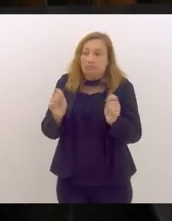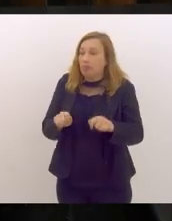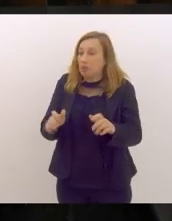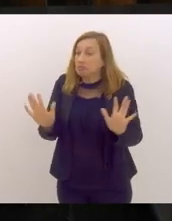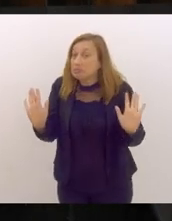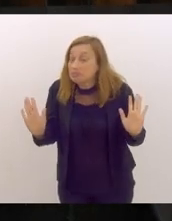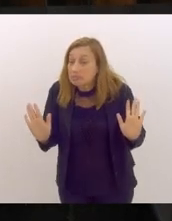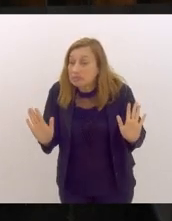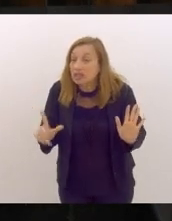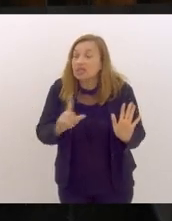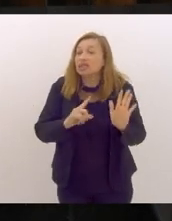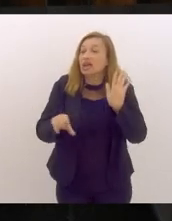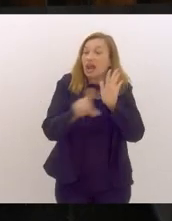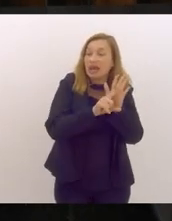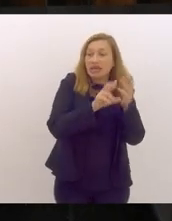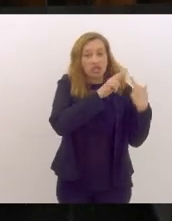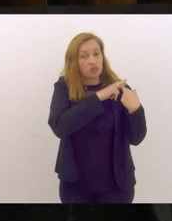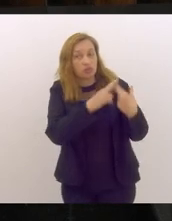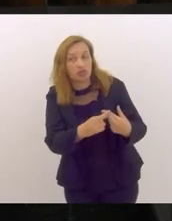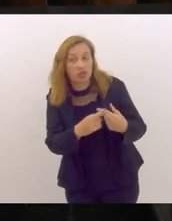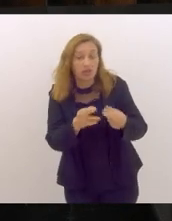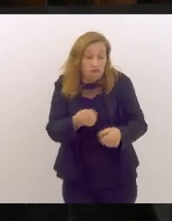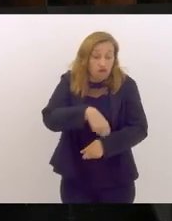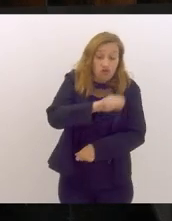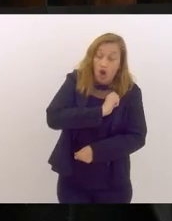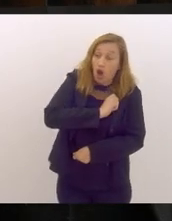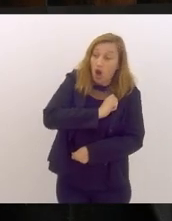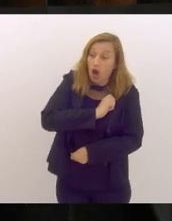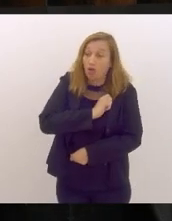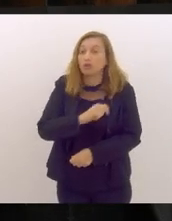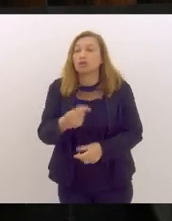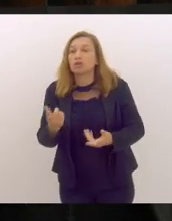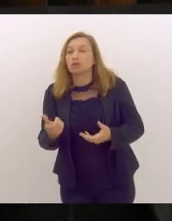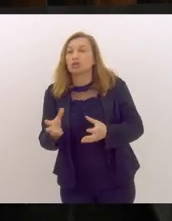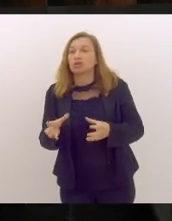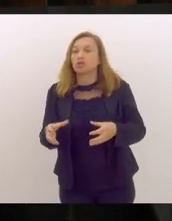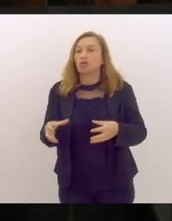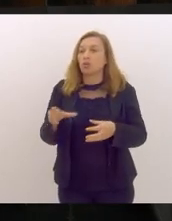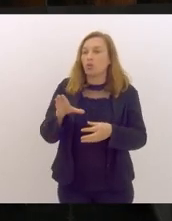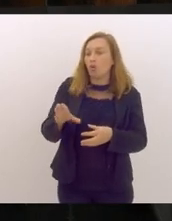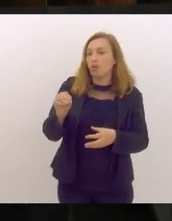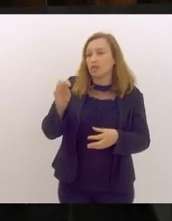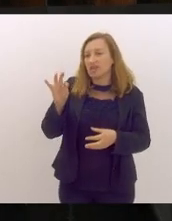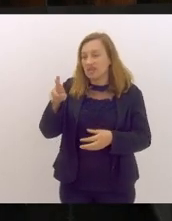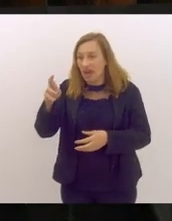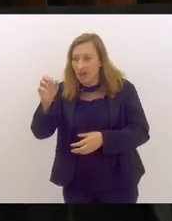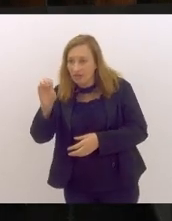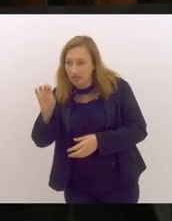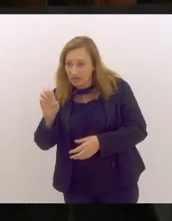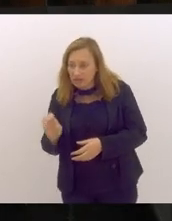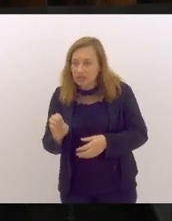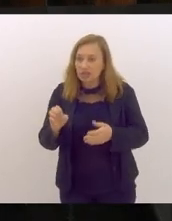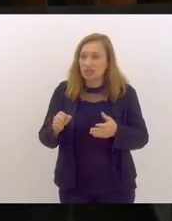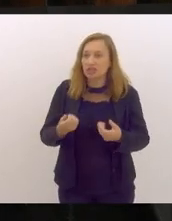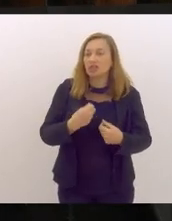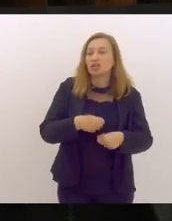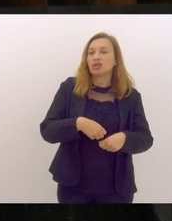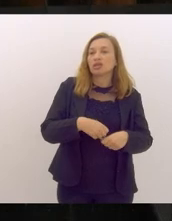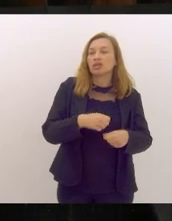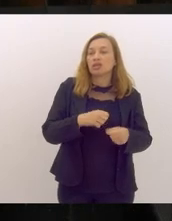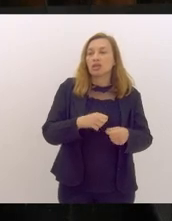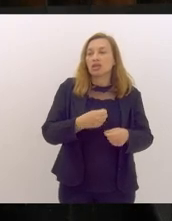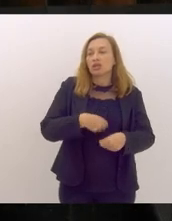Tem lei de responsabilidade fiscal, tem Comissarf, tem regime de recuperação